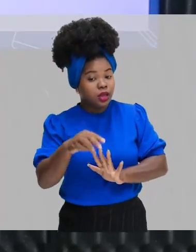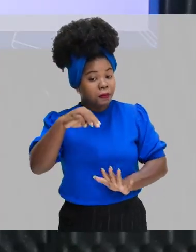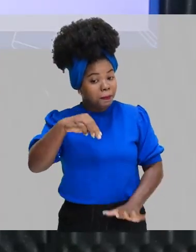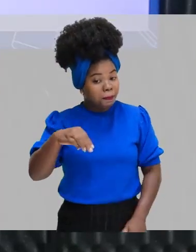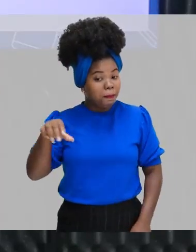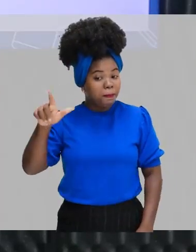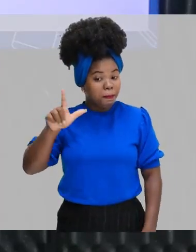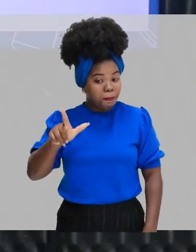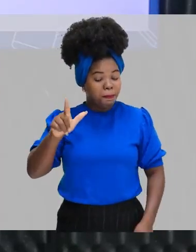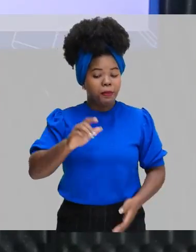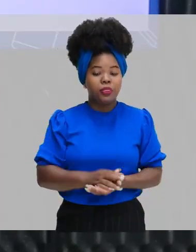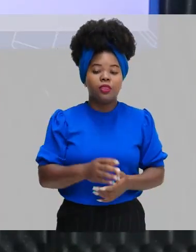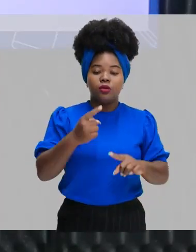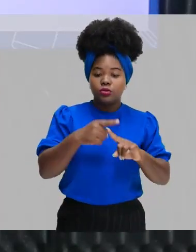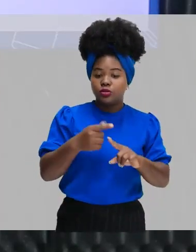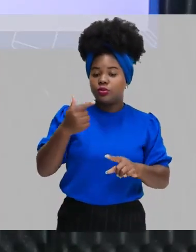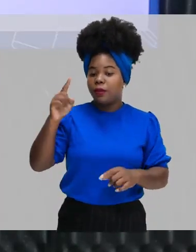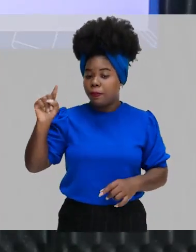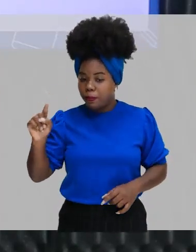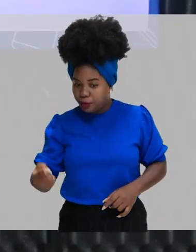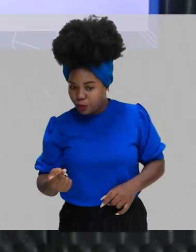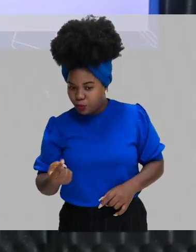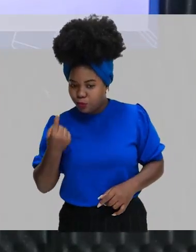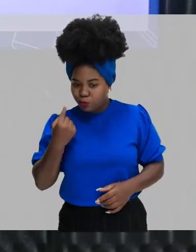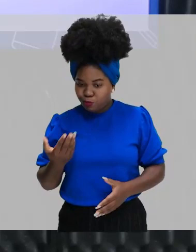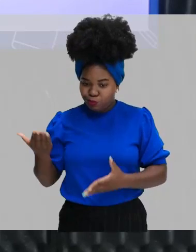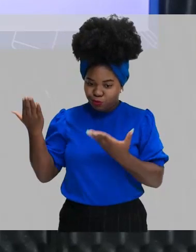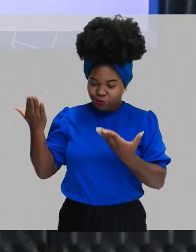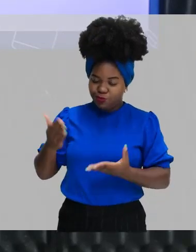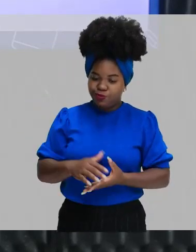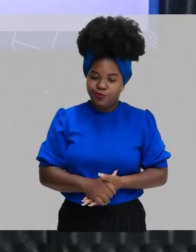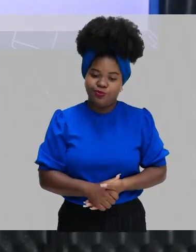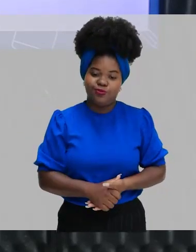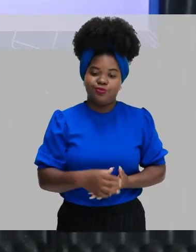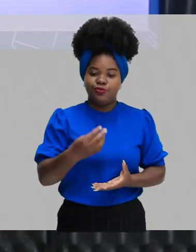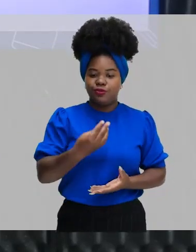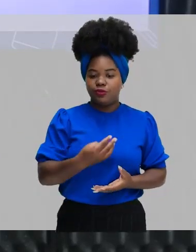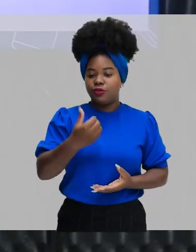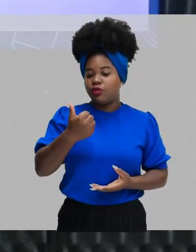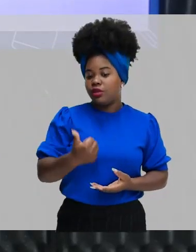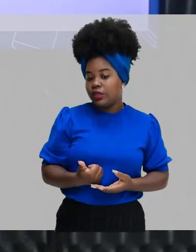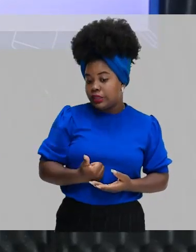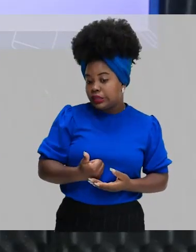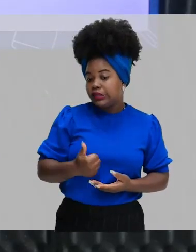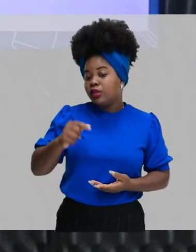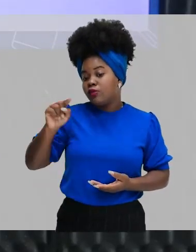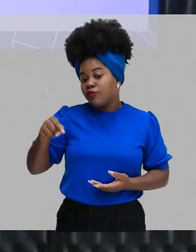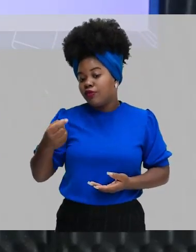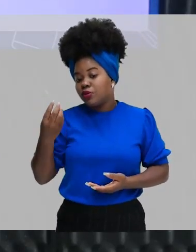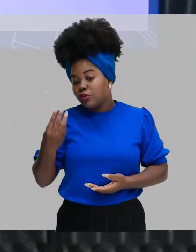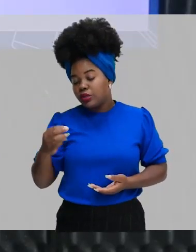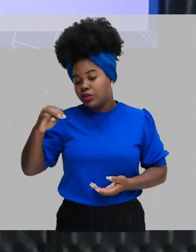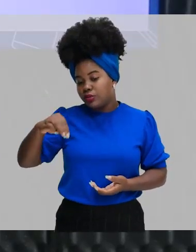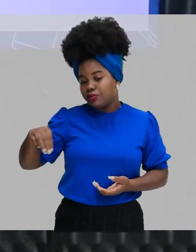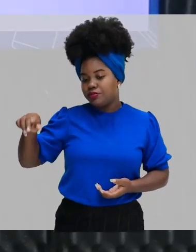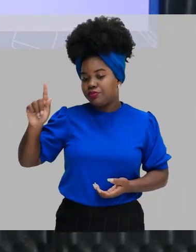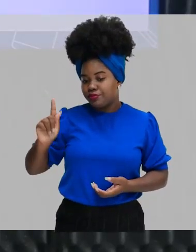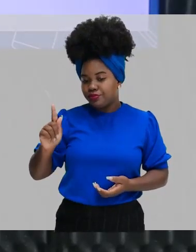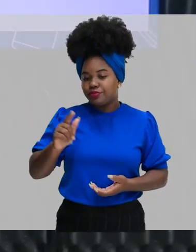miligramas vou multiplicar por 1000 então 0,0313 x 1000